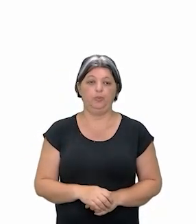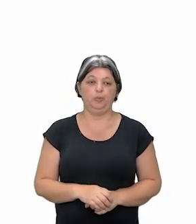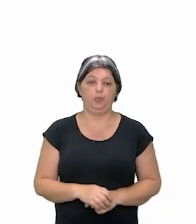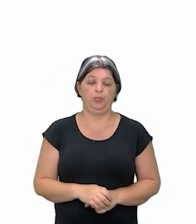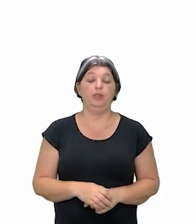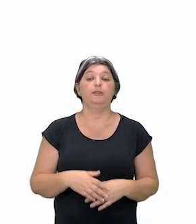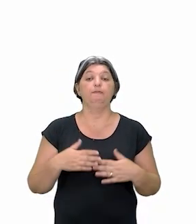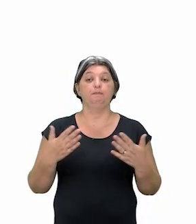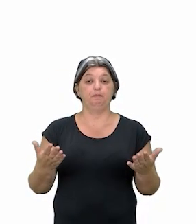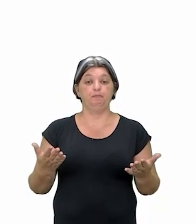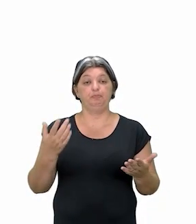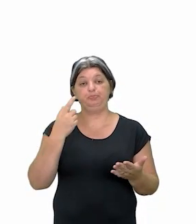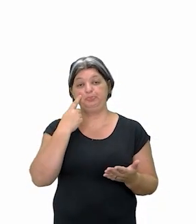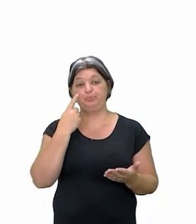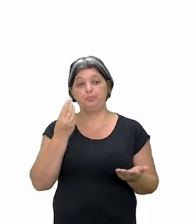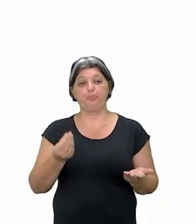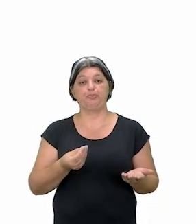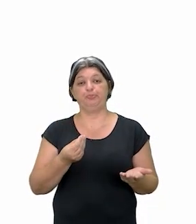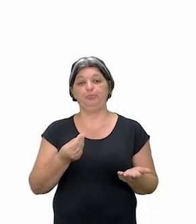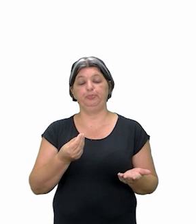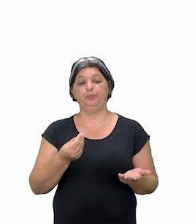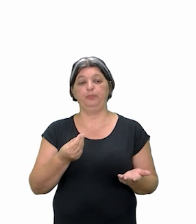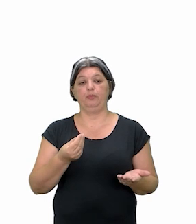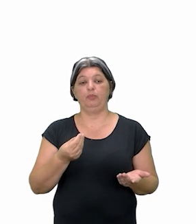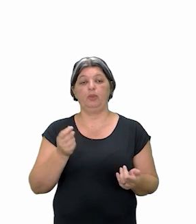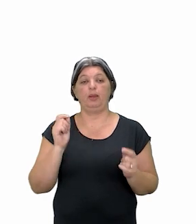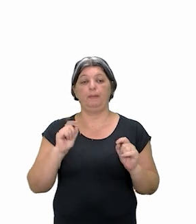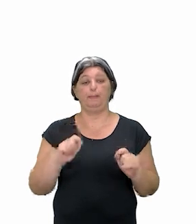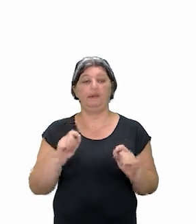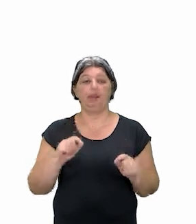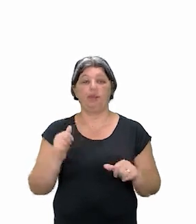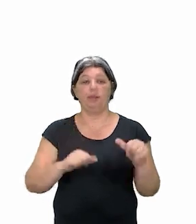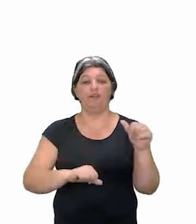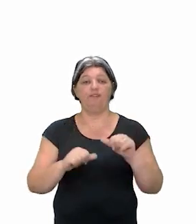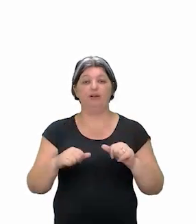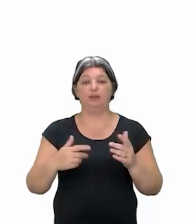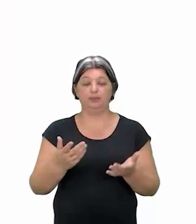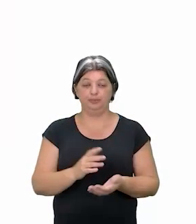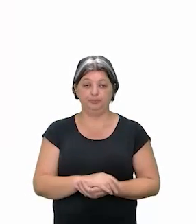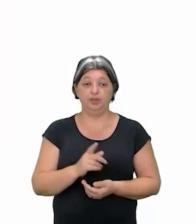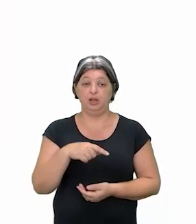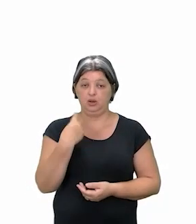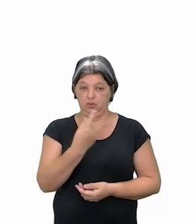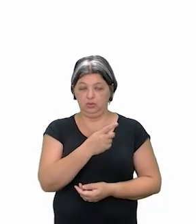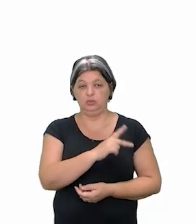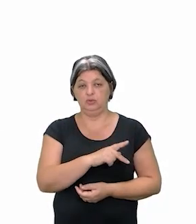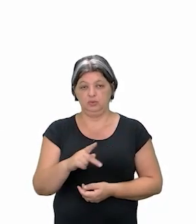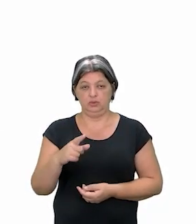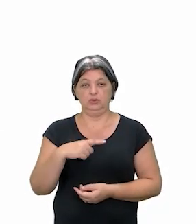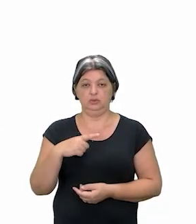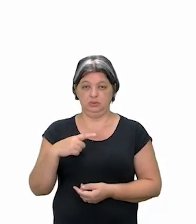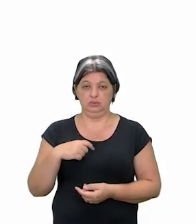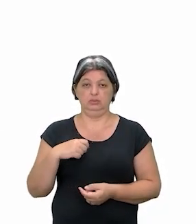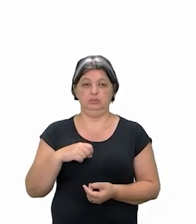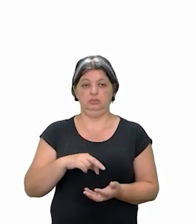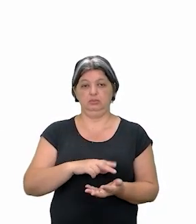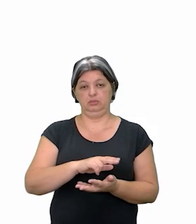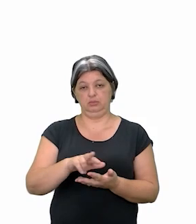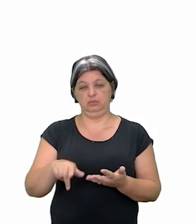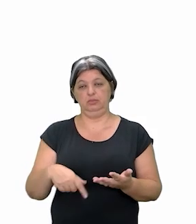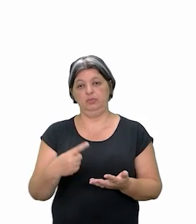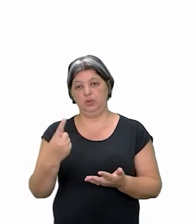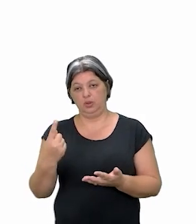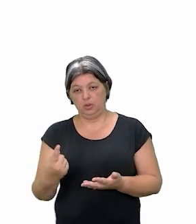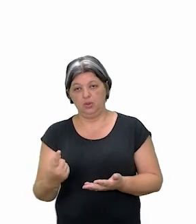Bom, vamos lá. Para que a gente avalia? Então, nós, como professores, e aqui a gente tem nesse slide um professor de